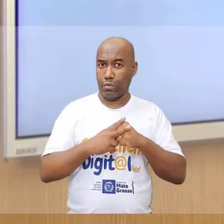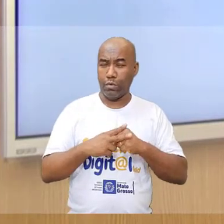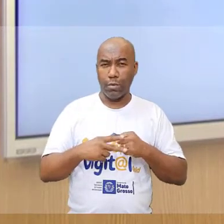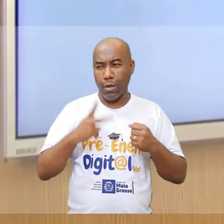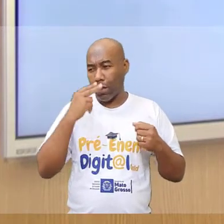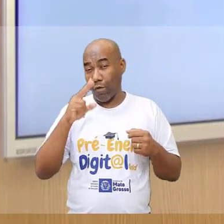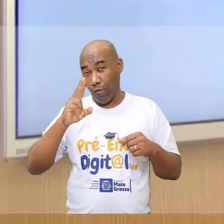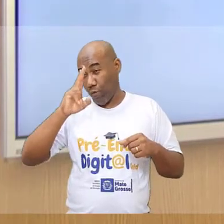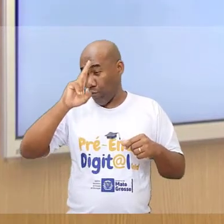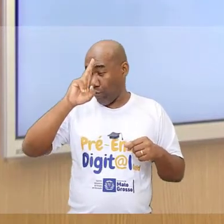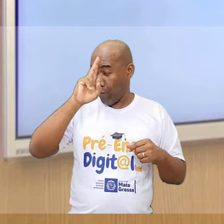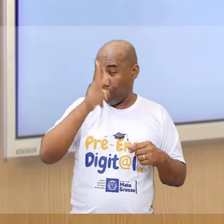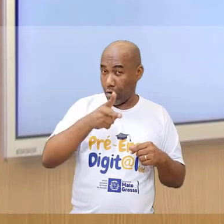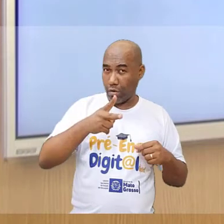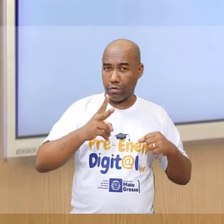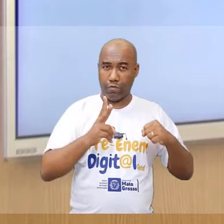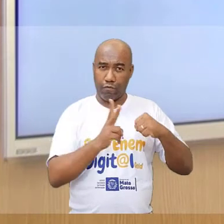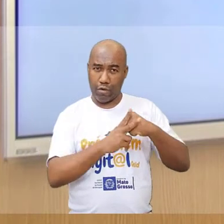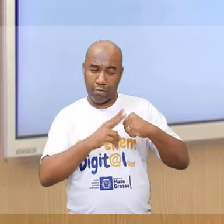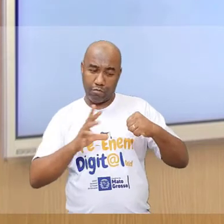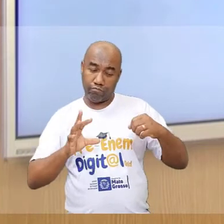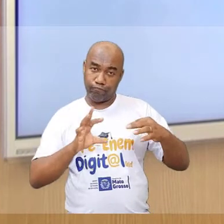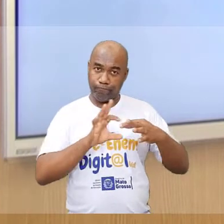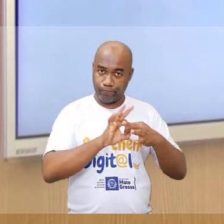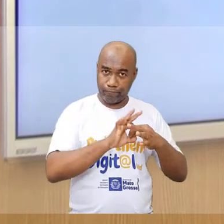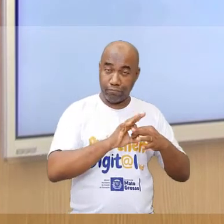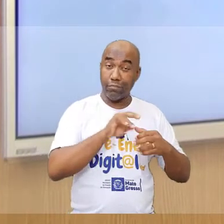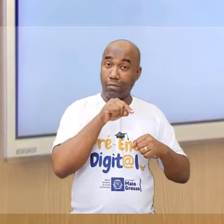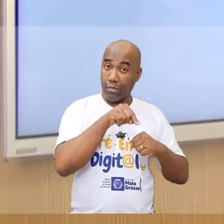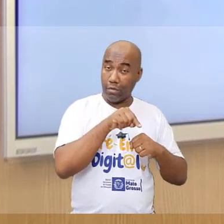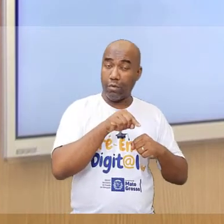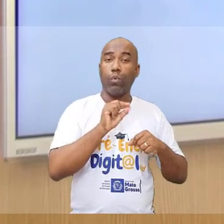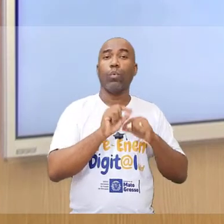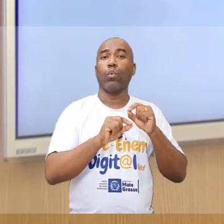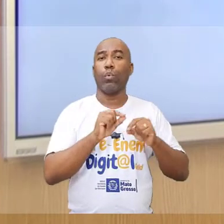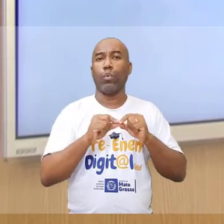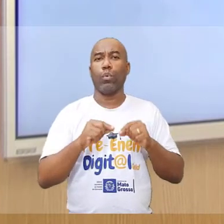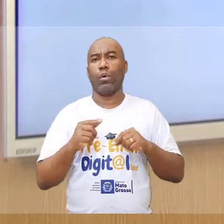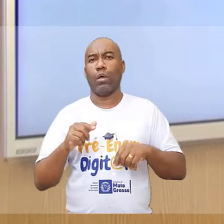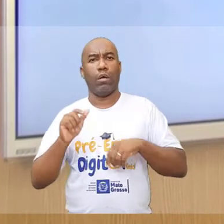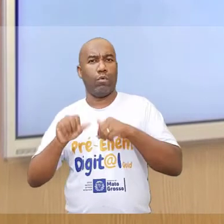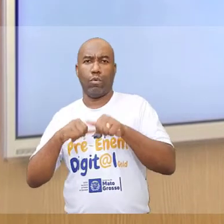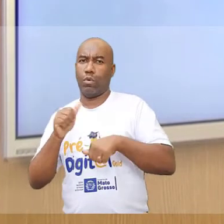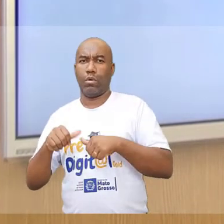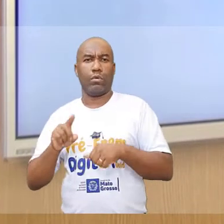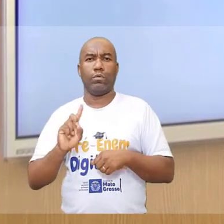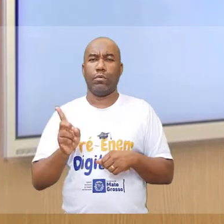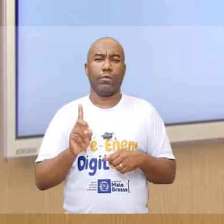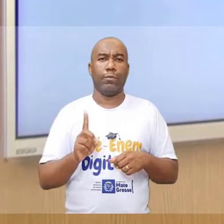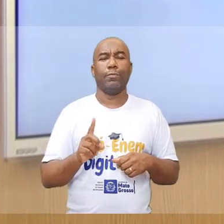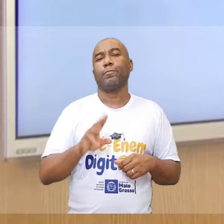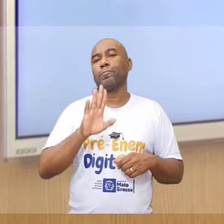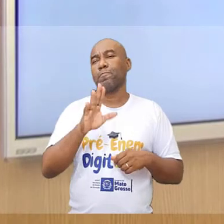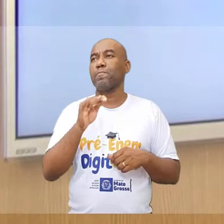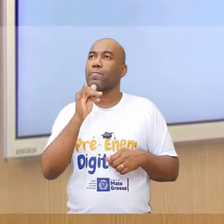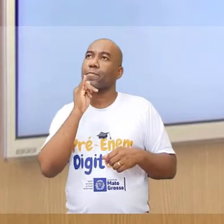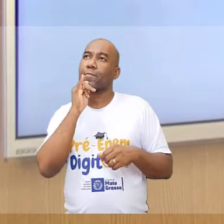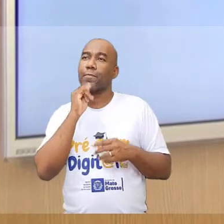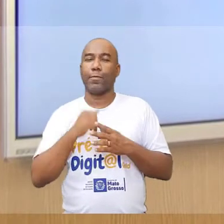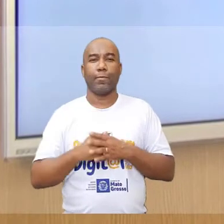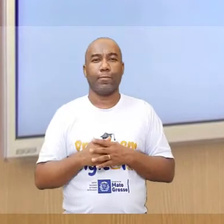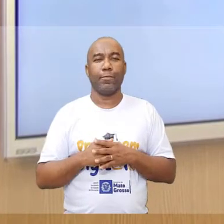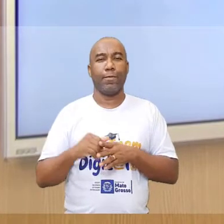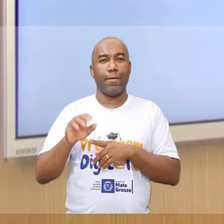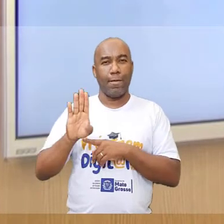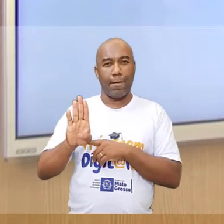intensificando o verbo, o sentido do verbo, ela não varia. Então, eu